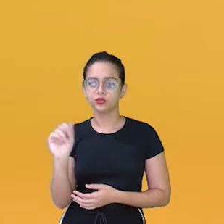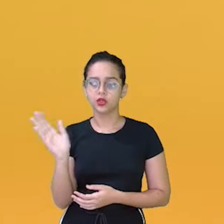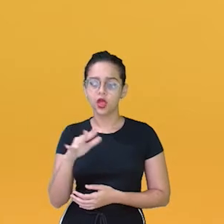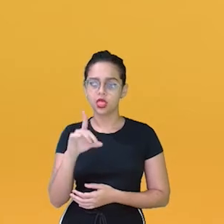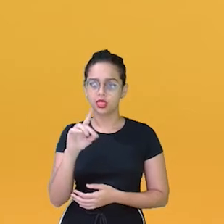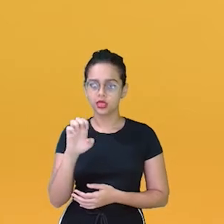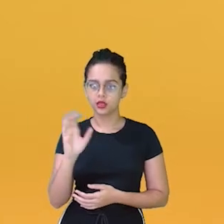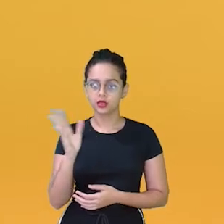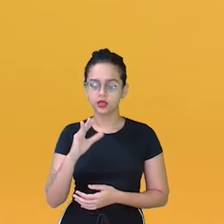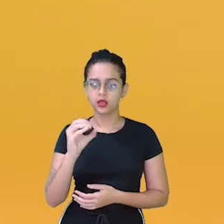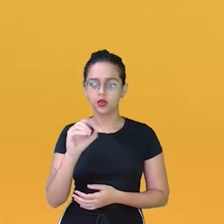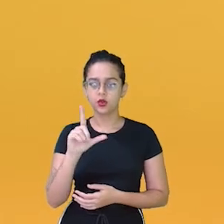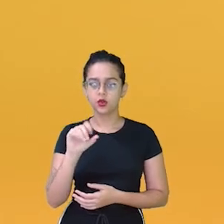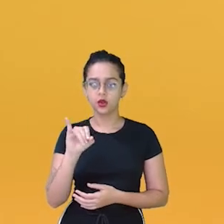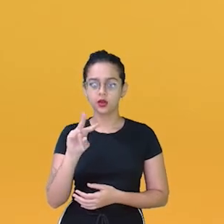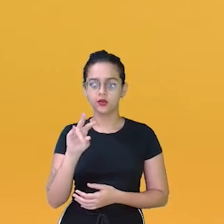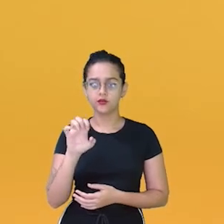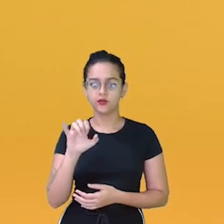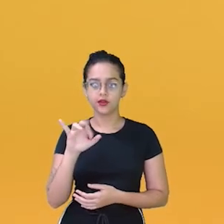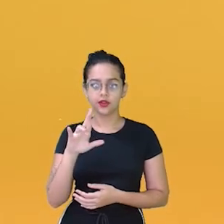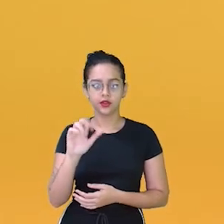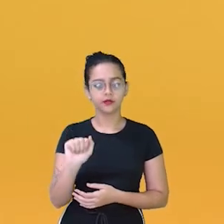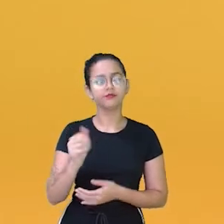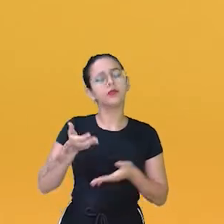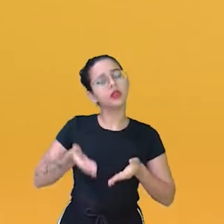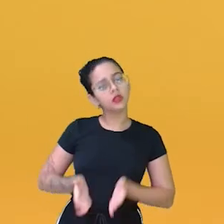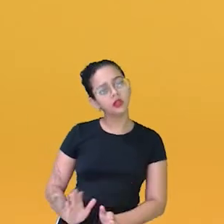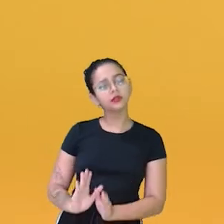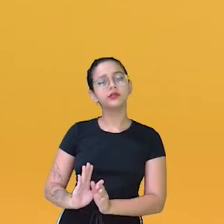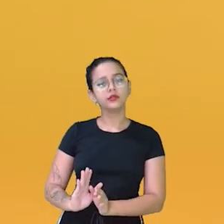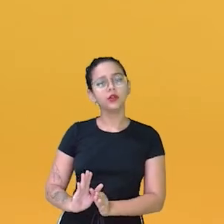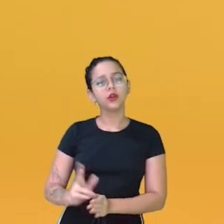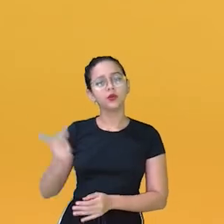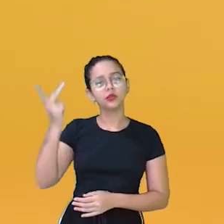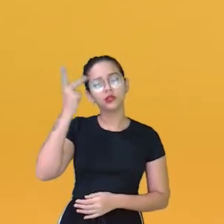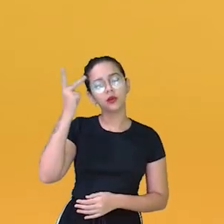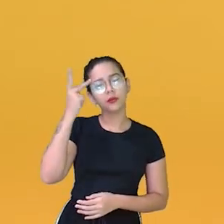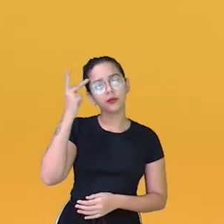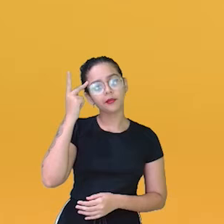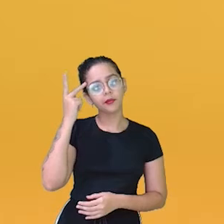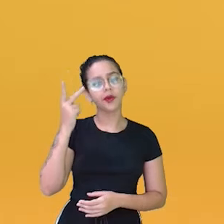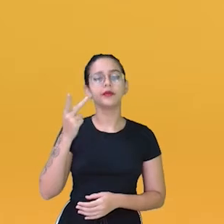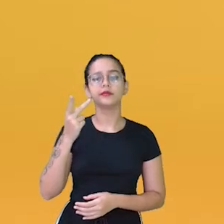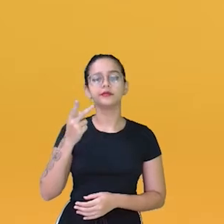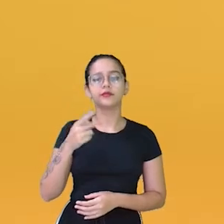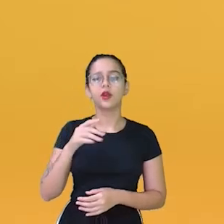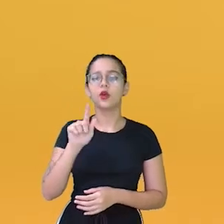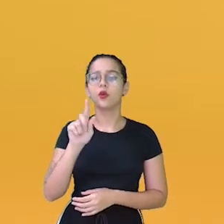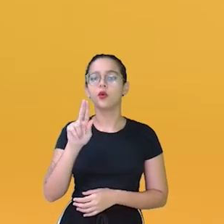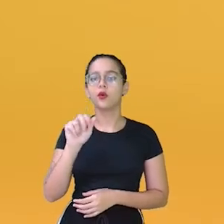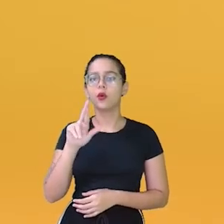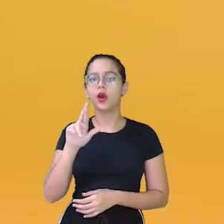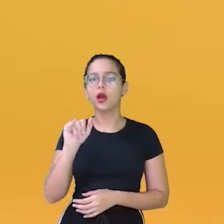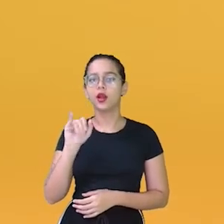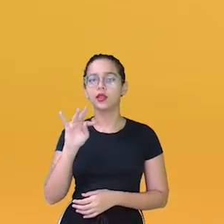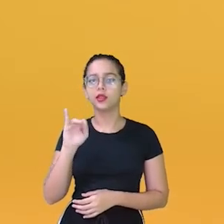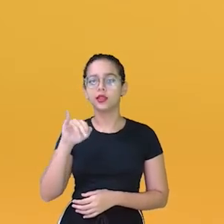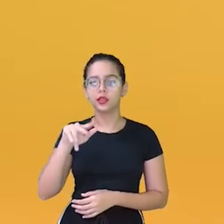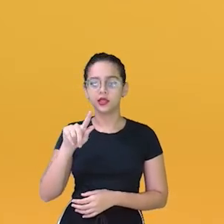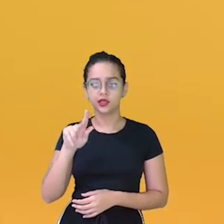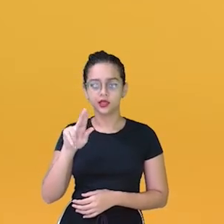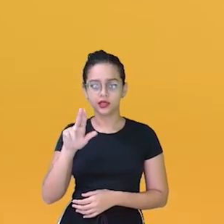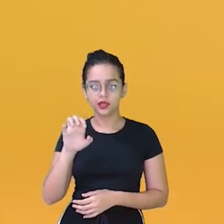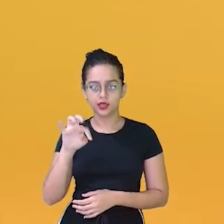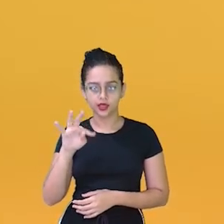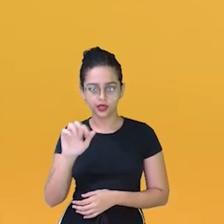Ela foi nascida em São Paulo, em Guaratinguetá, no século XIX. E quando